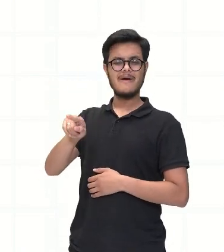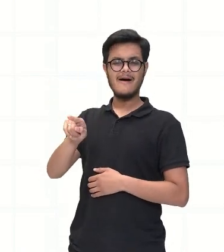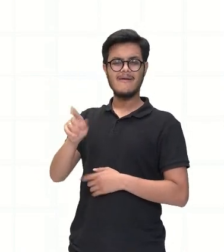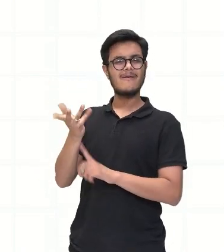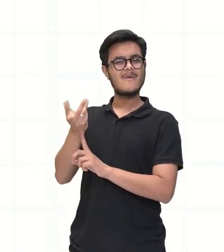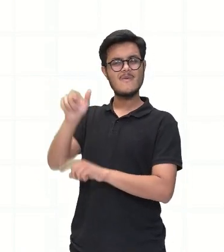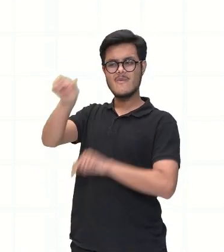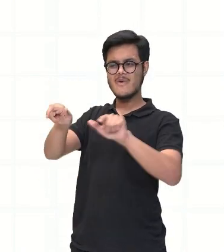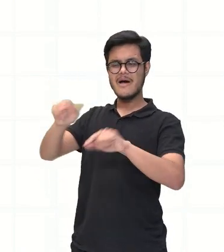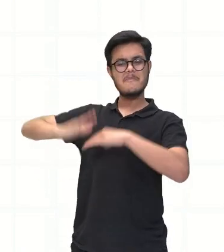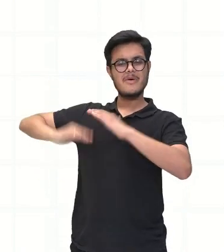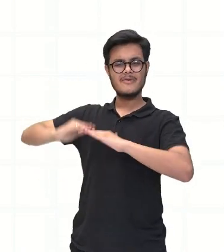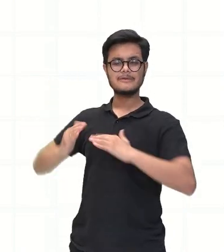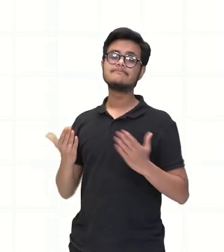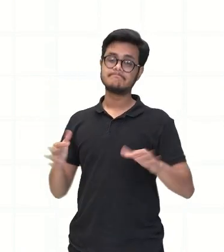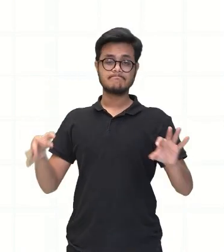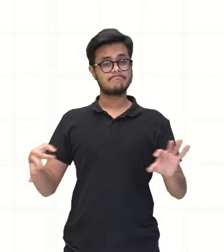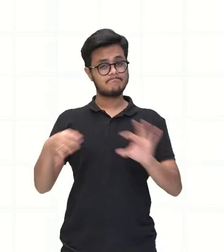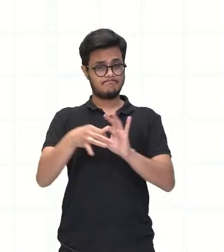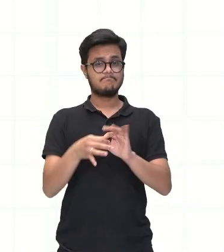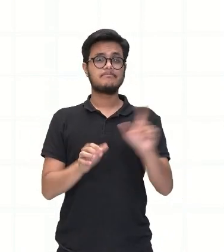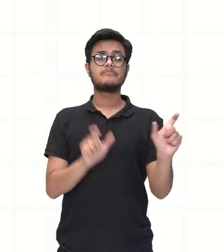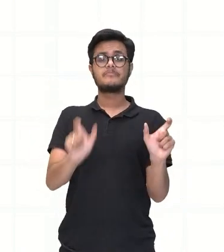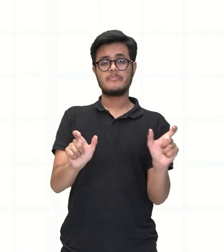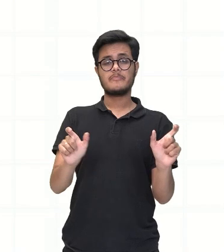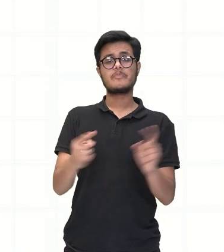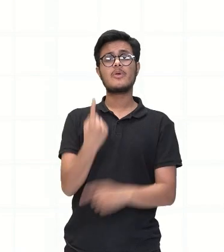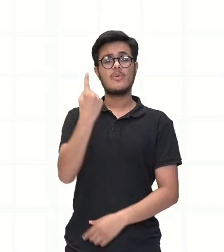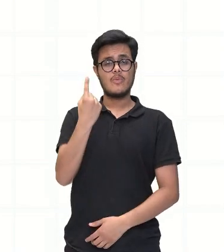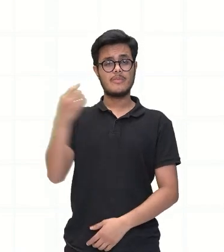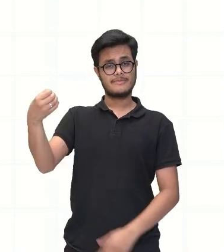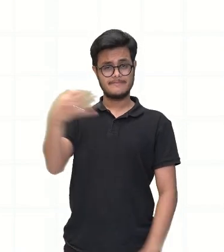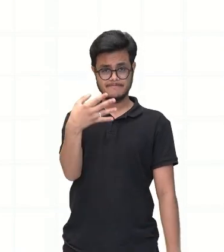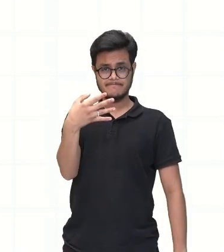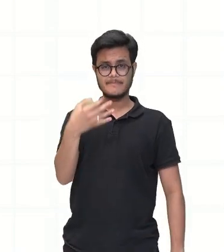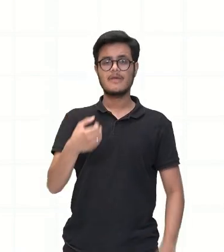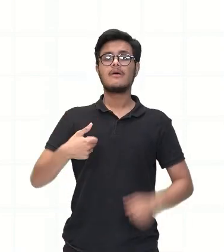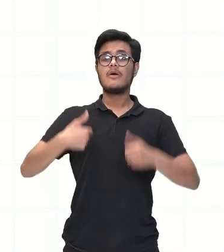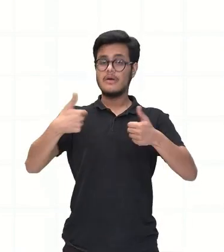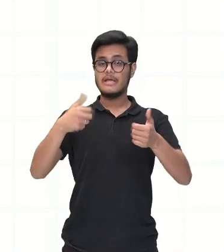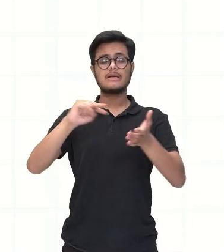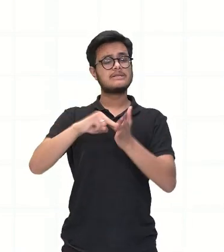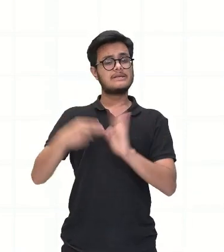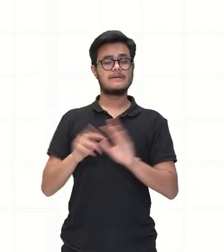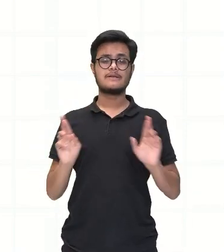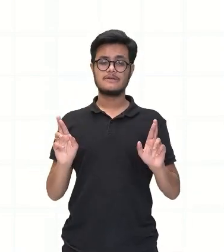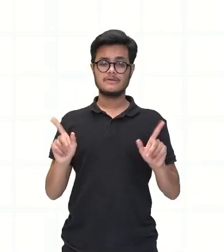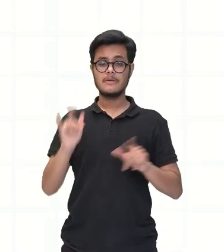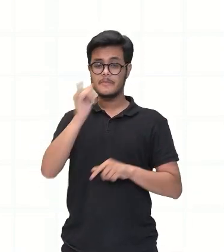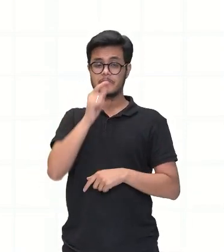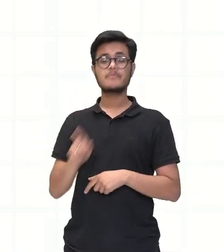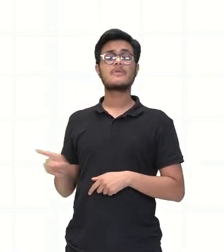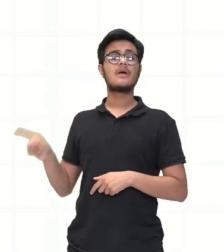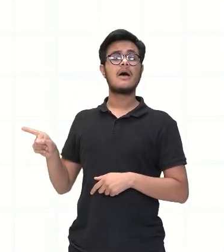obra-prima. Então, essas duas palavras juntas vão formar uma palavra nova com um novo significado. Assim como